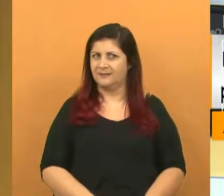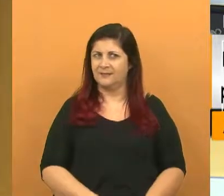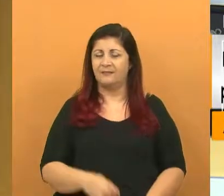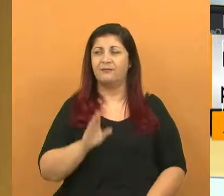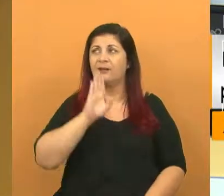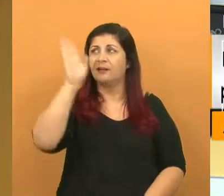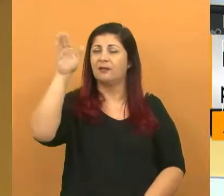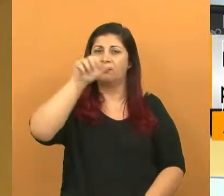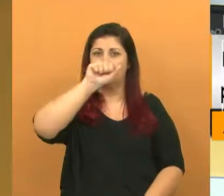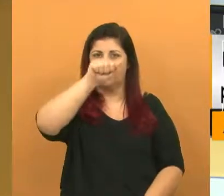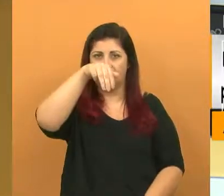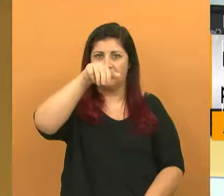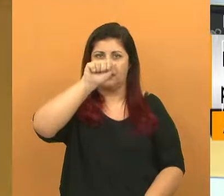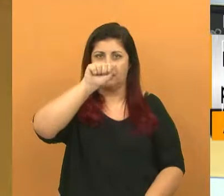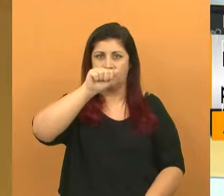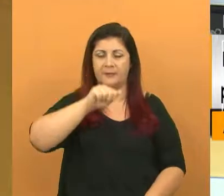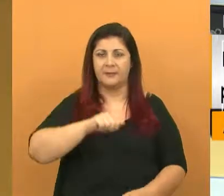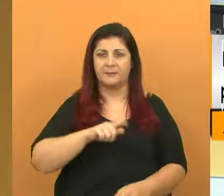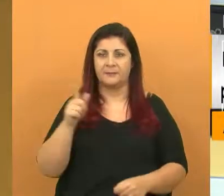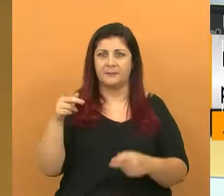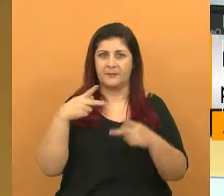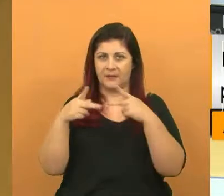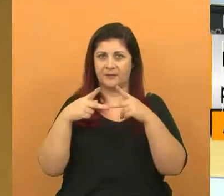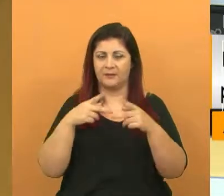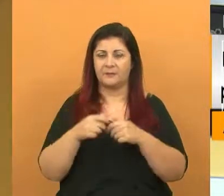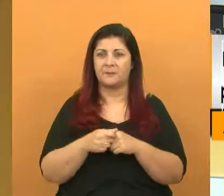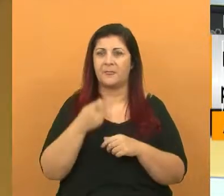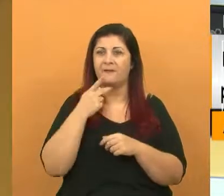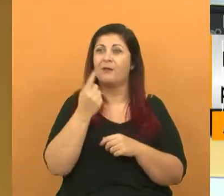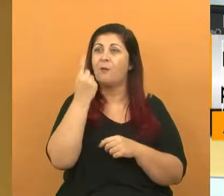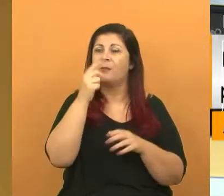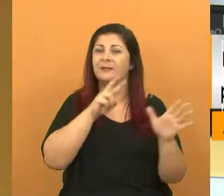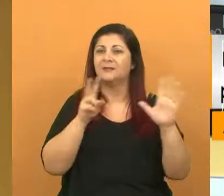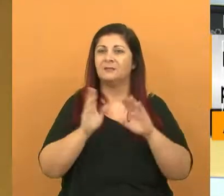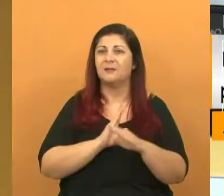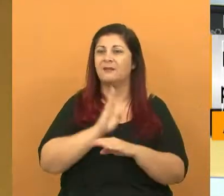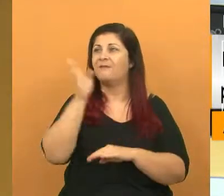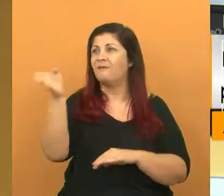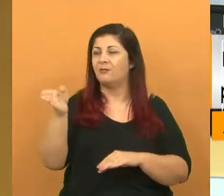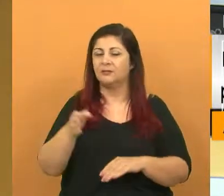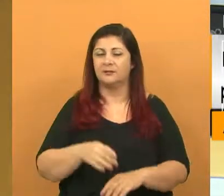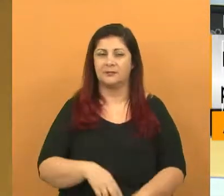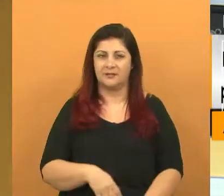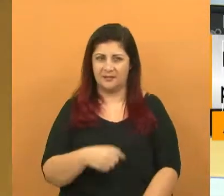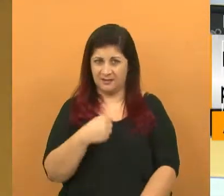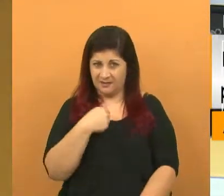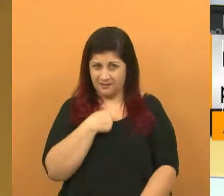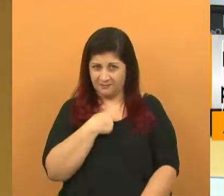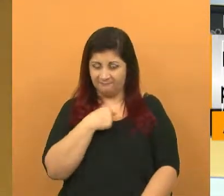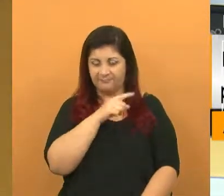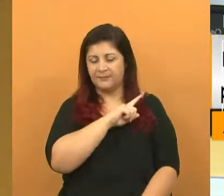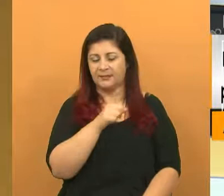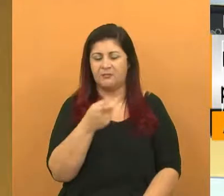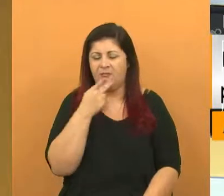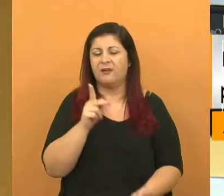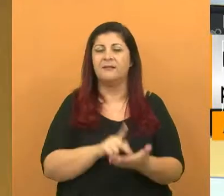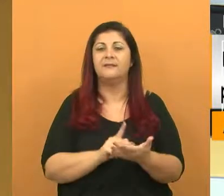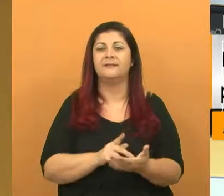São José dos Campos, falar, você vai voltar daqui uma semana, eu nem tinha ido. Falar a verdade para vocês, sou